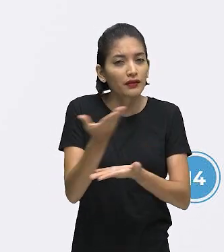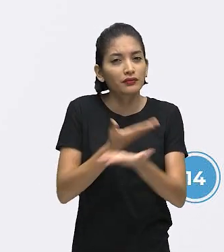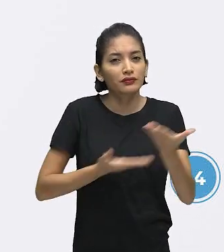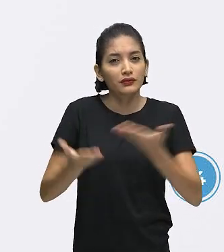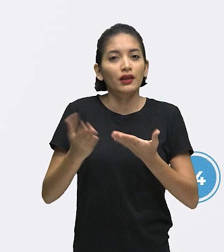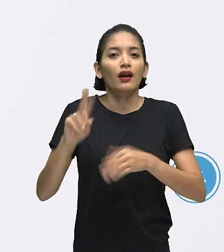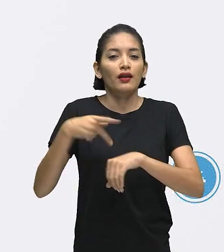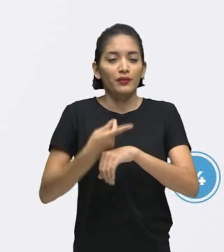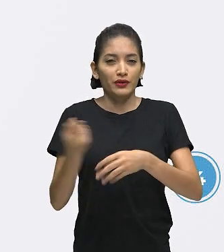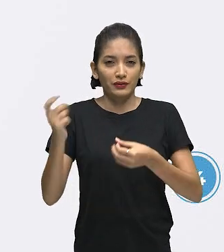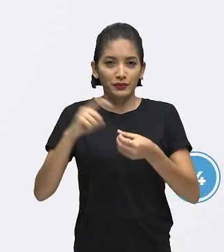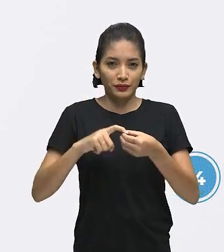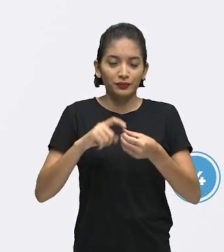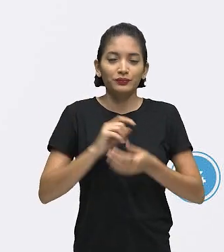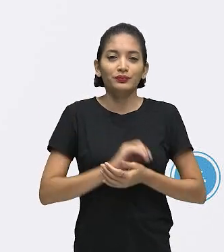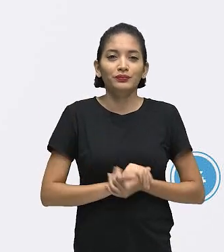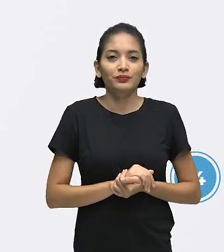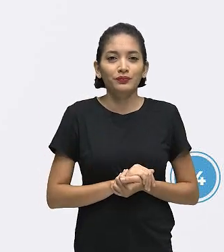pouco a gente volta.